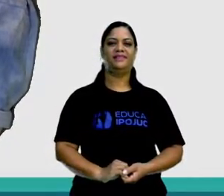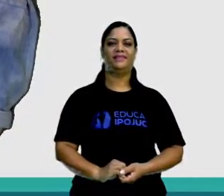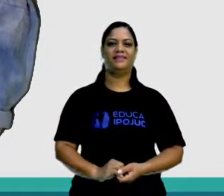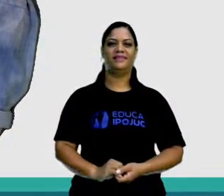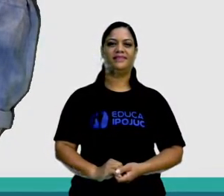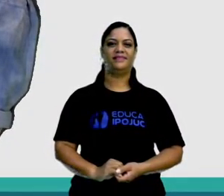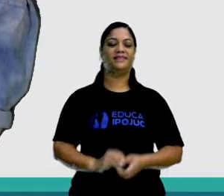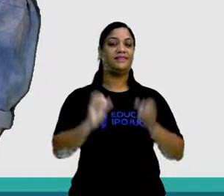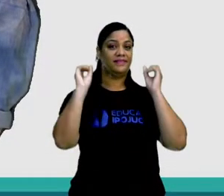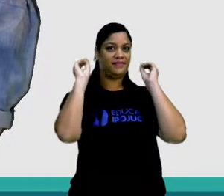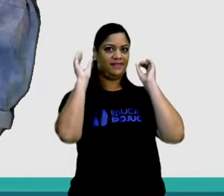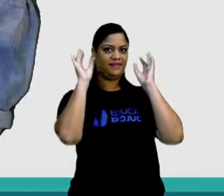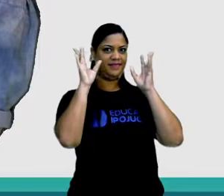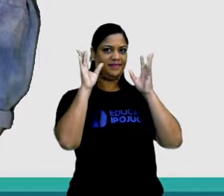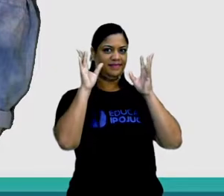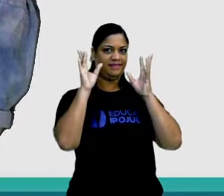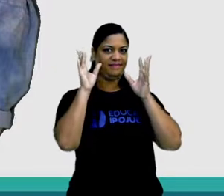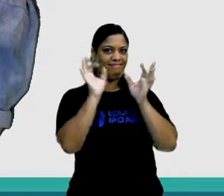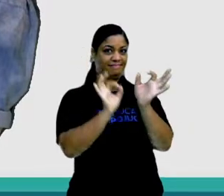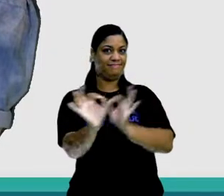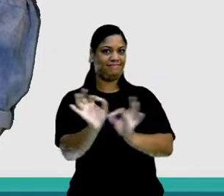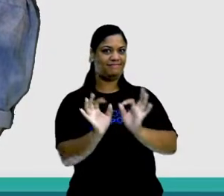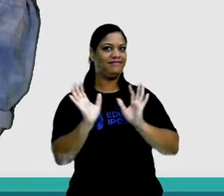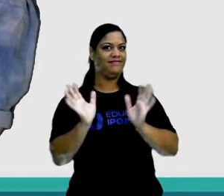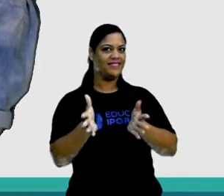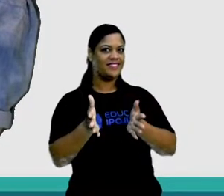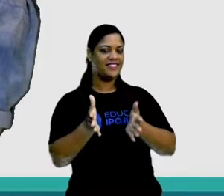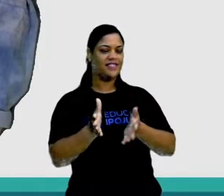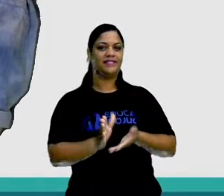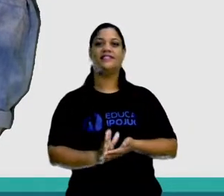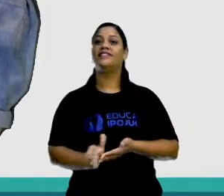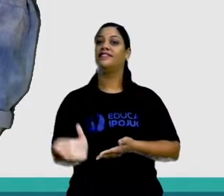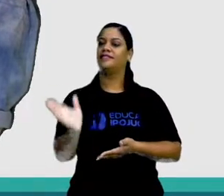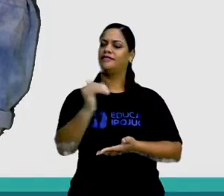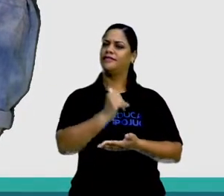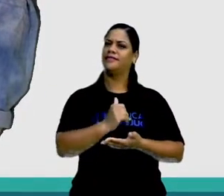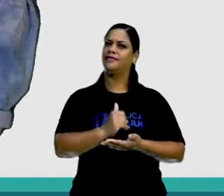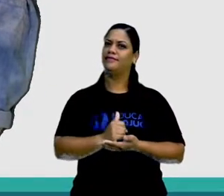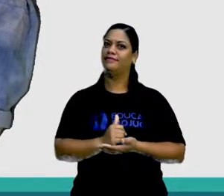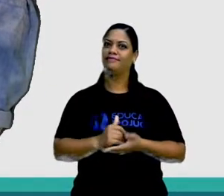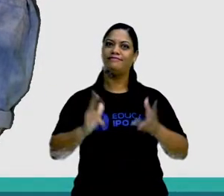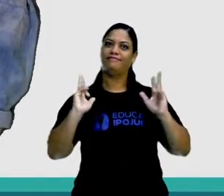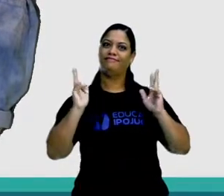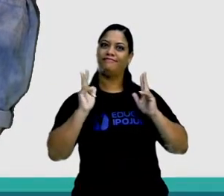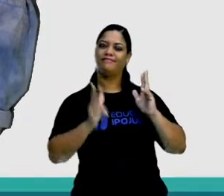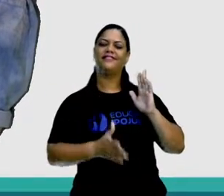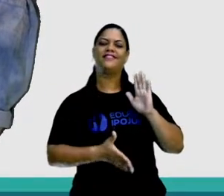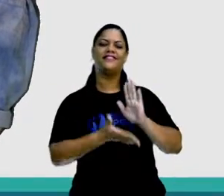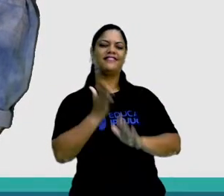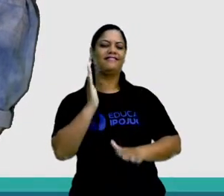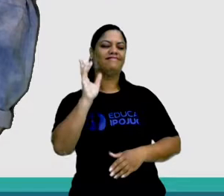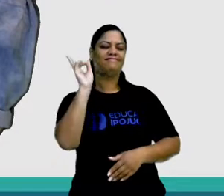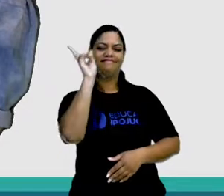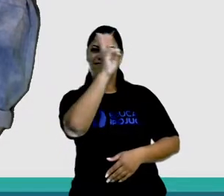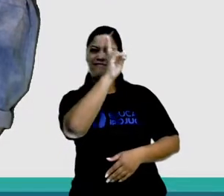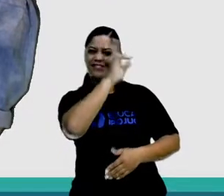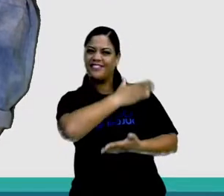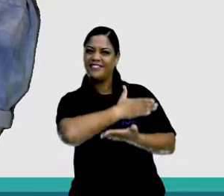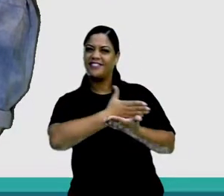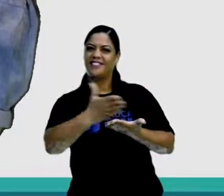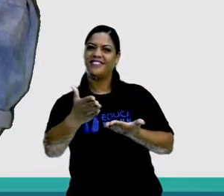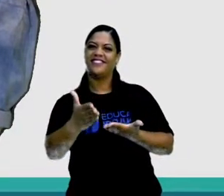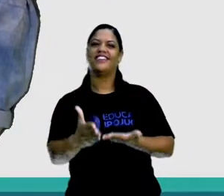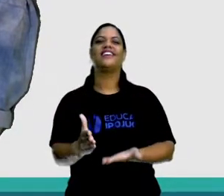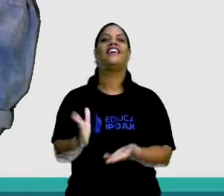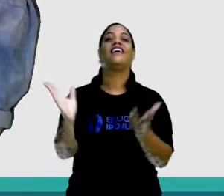E aí, leiturinha? Preparadas? Então vamos para mais uma aventura das nossas histórias? Vamos lá! Vamos lá!